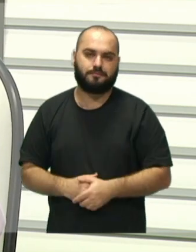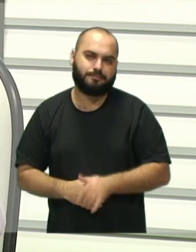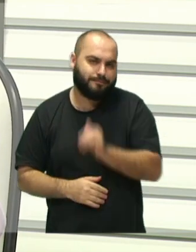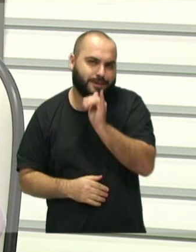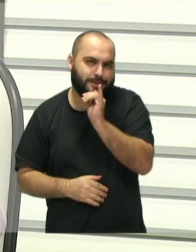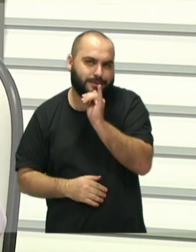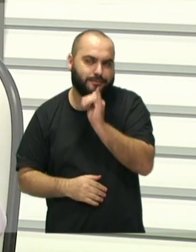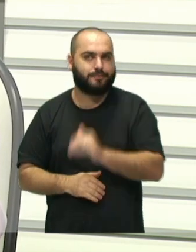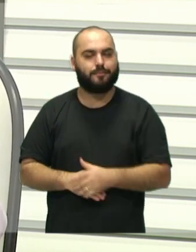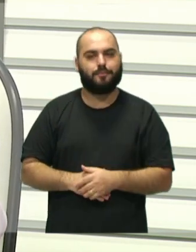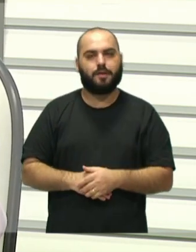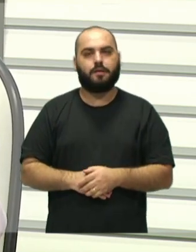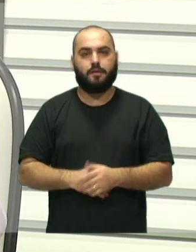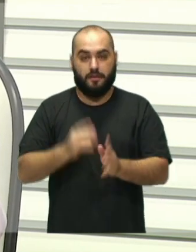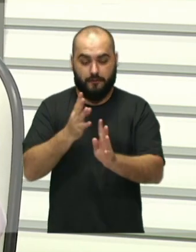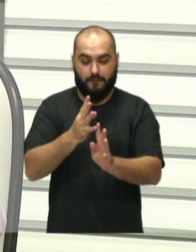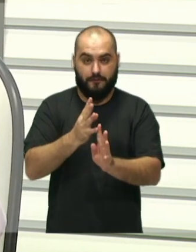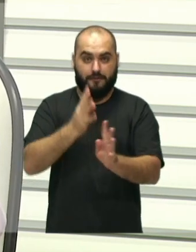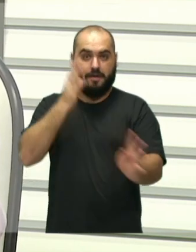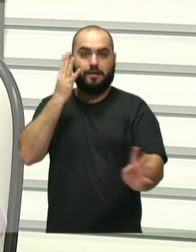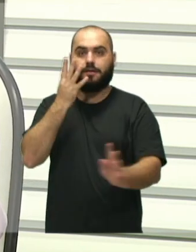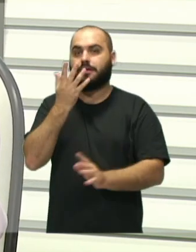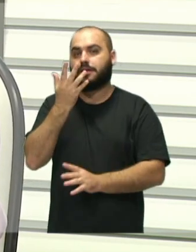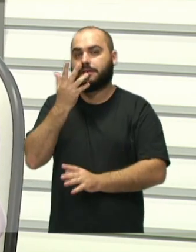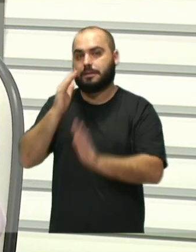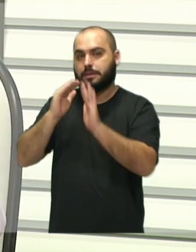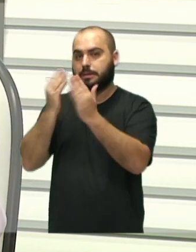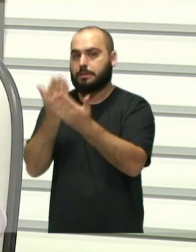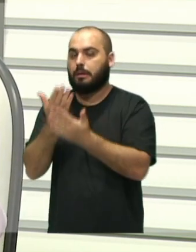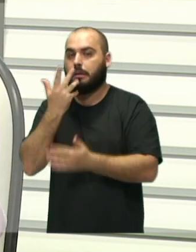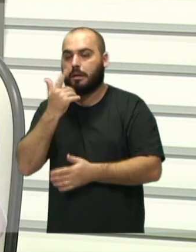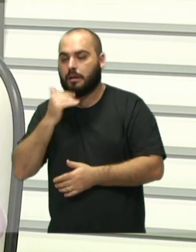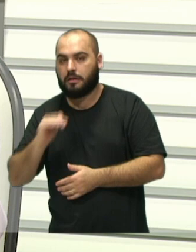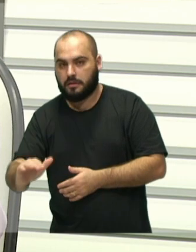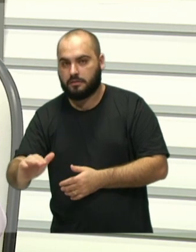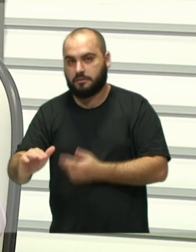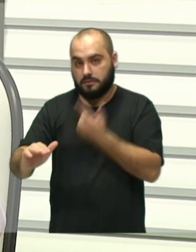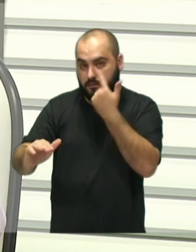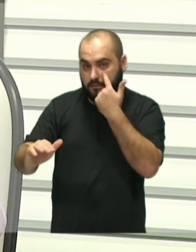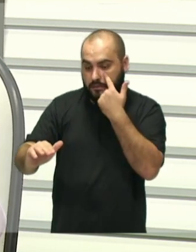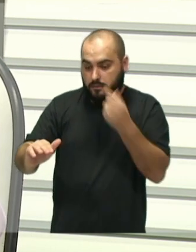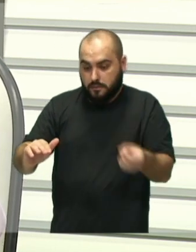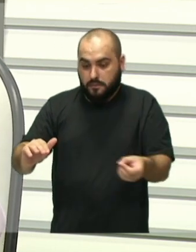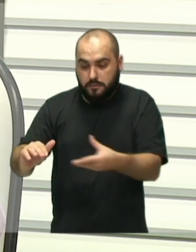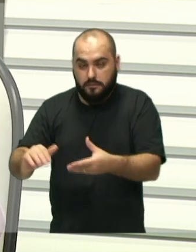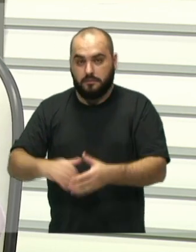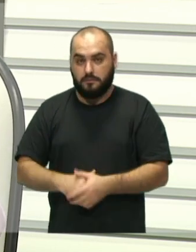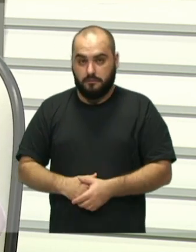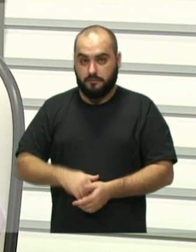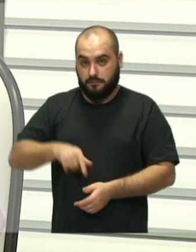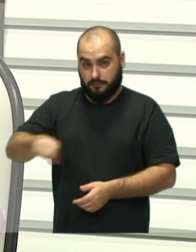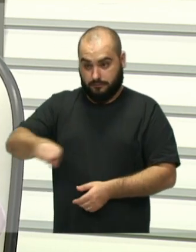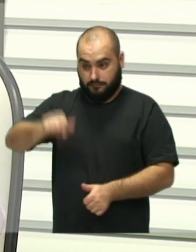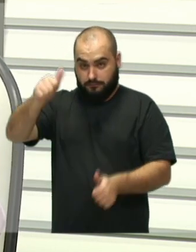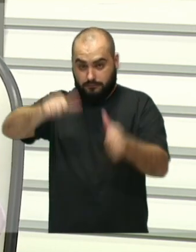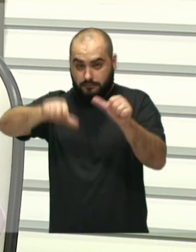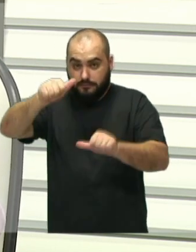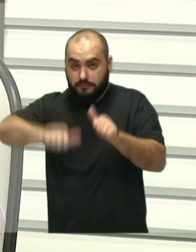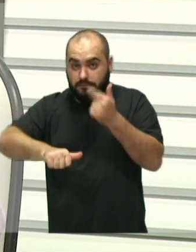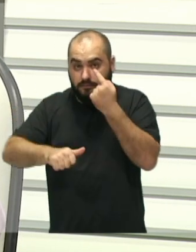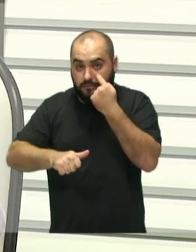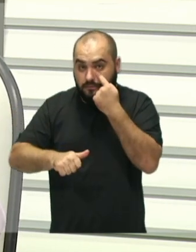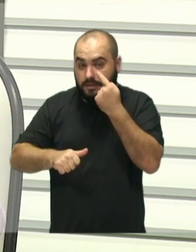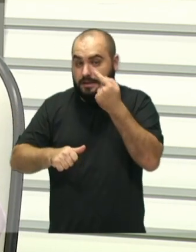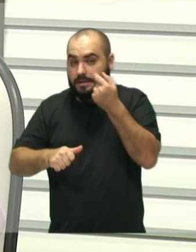da questão de fila para as creches que ano novo o formato Então ela só vai avaliar a questão